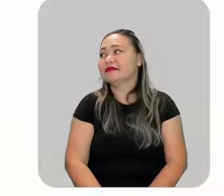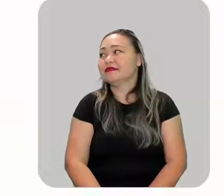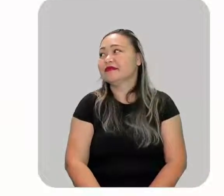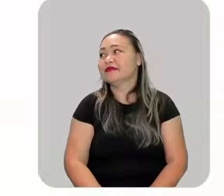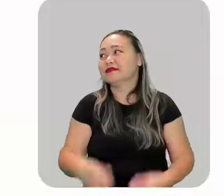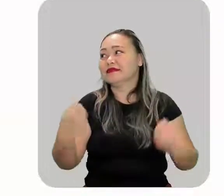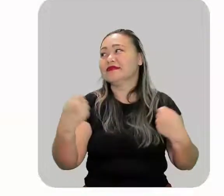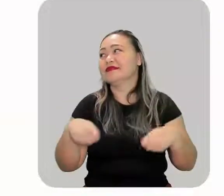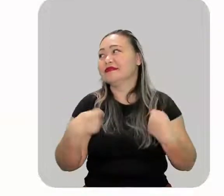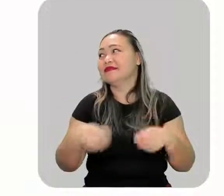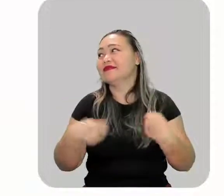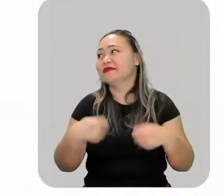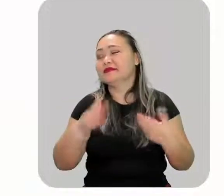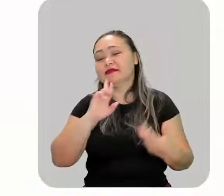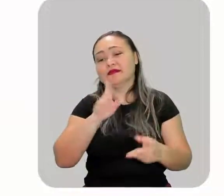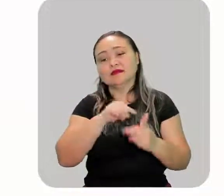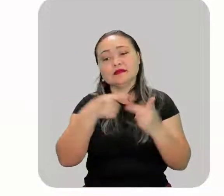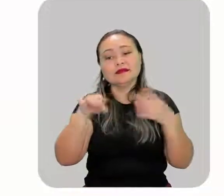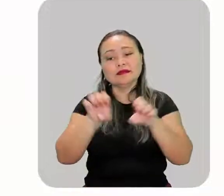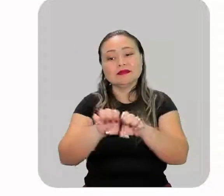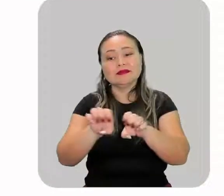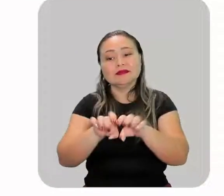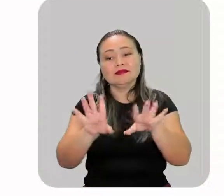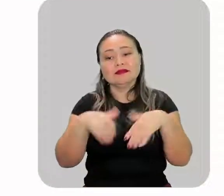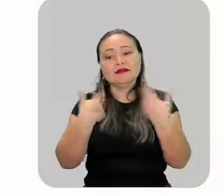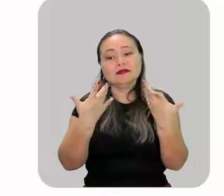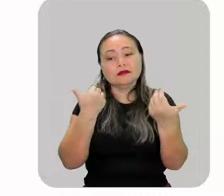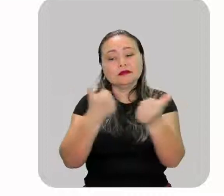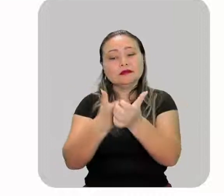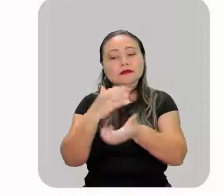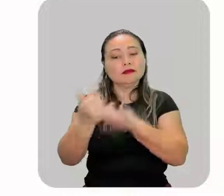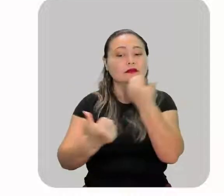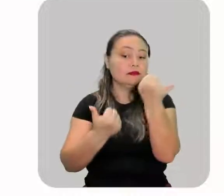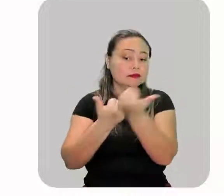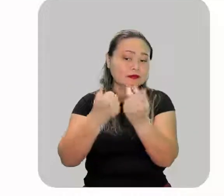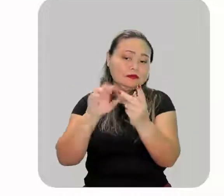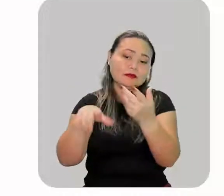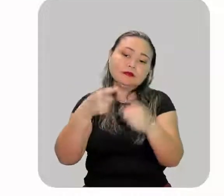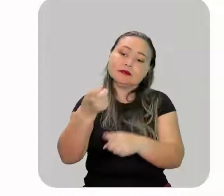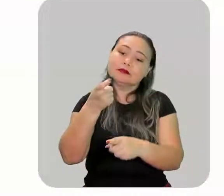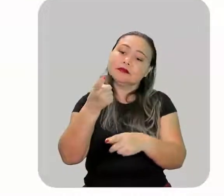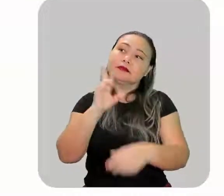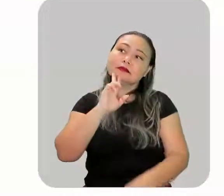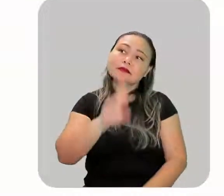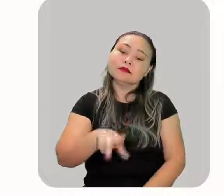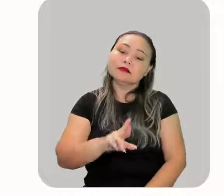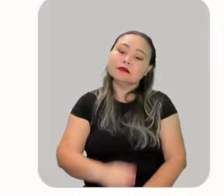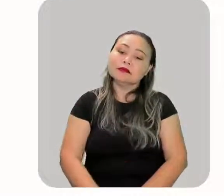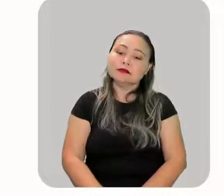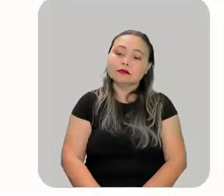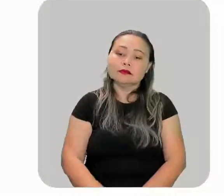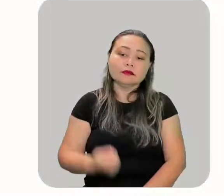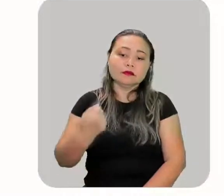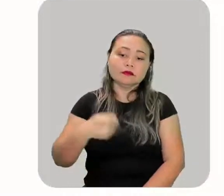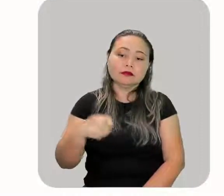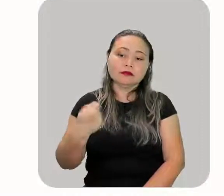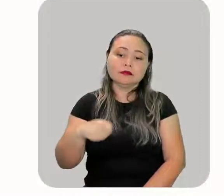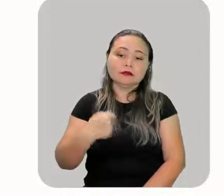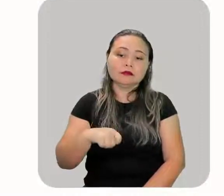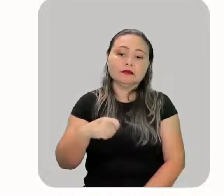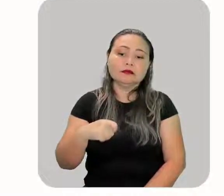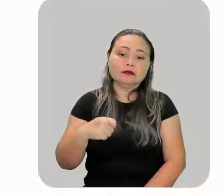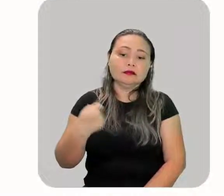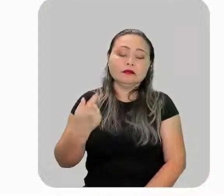Ó, não precisa sair resolvendo a equação, não. É só você tentar substituir no lugar do x e resolver. Isso. Né? Não precisa buscar